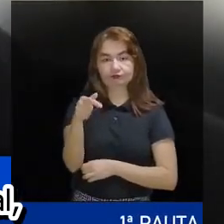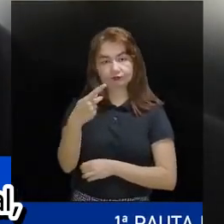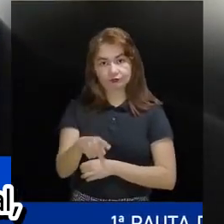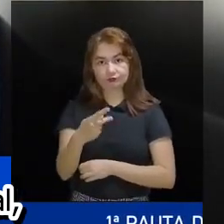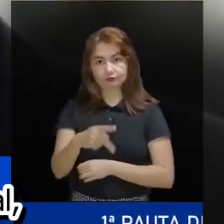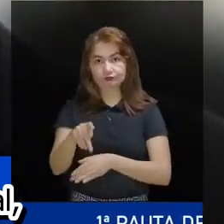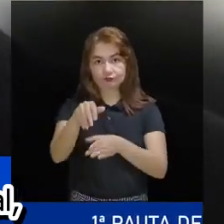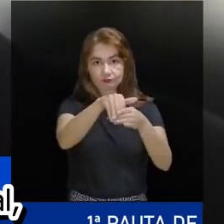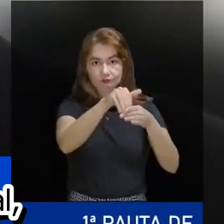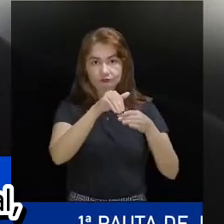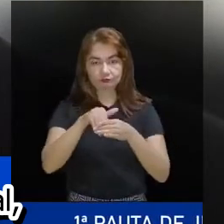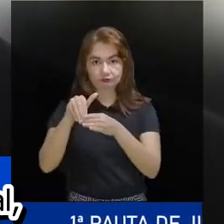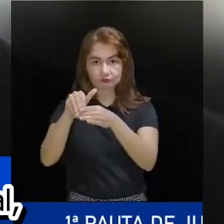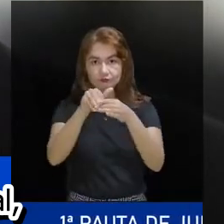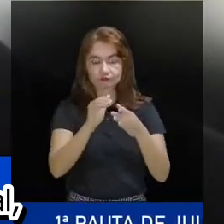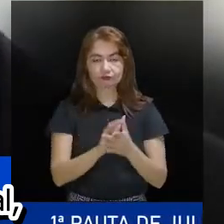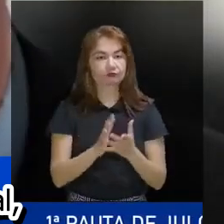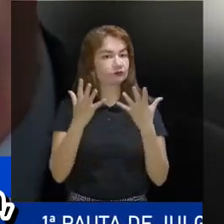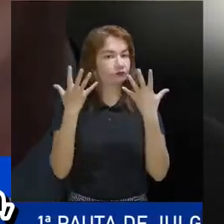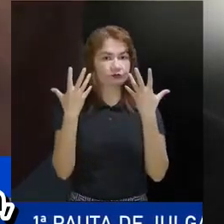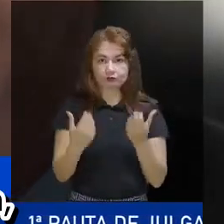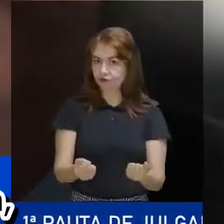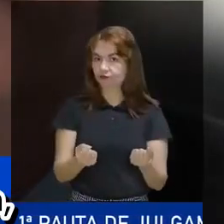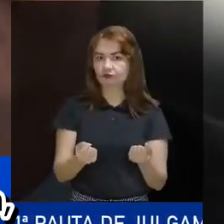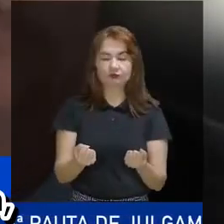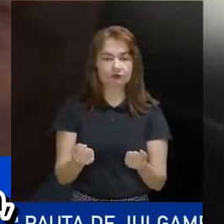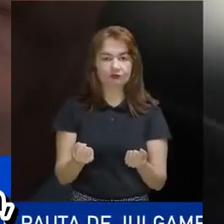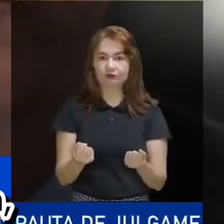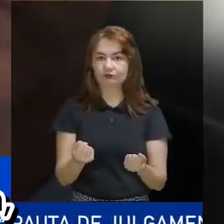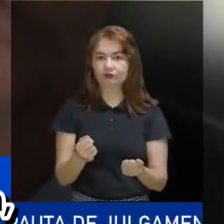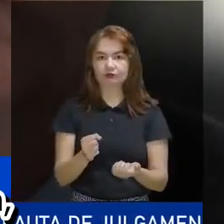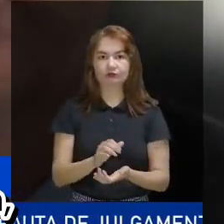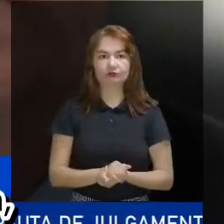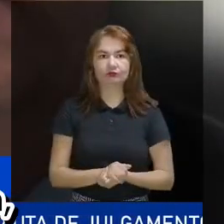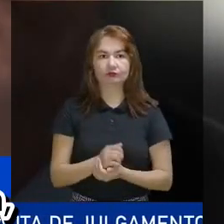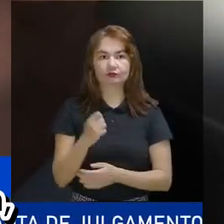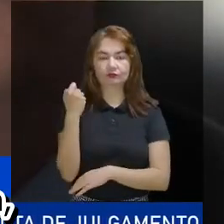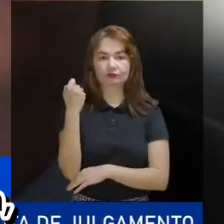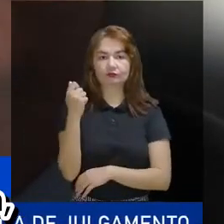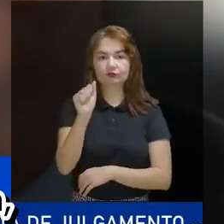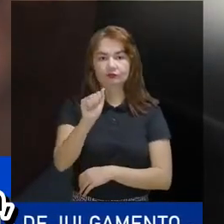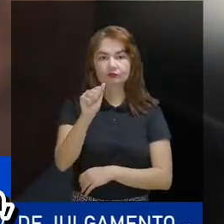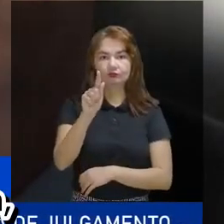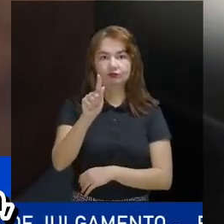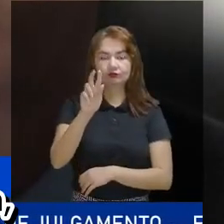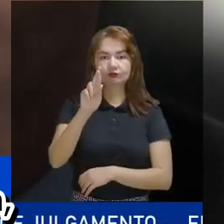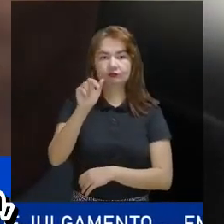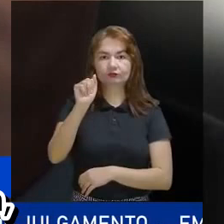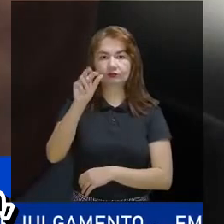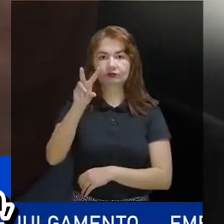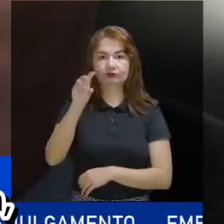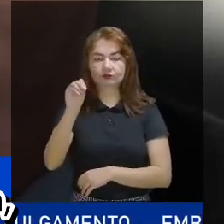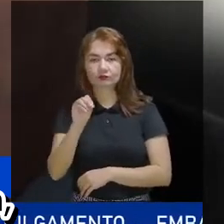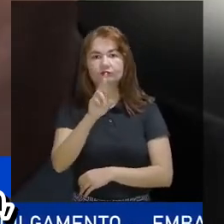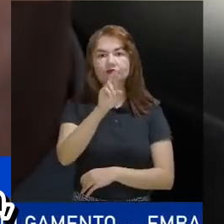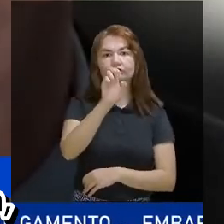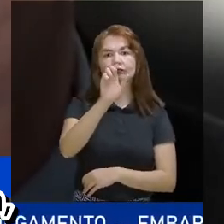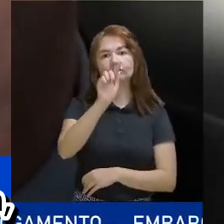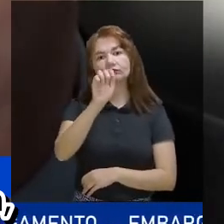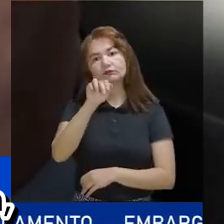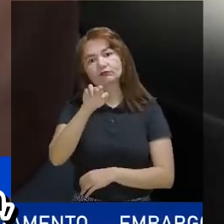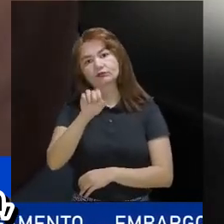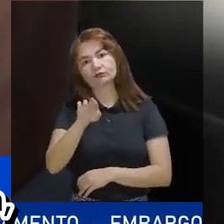por unanimidade, negou o provimento ao agravo regimental interposto pelos autores, para assim manter a decisão monocrática